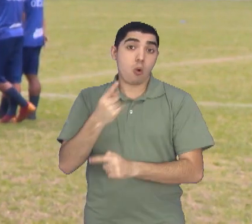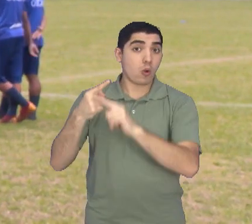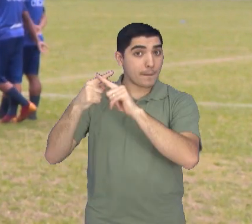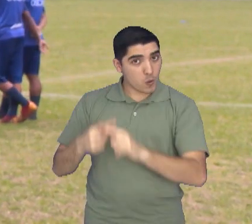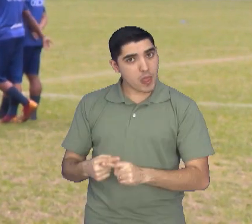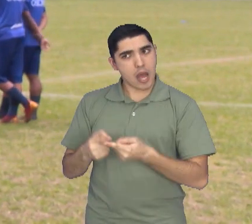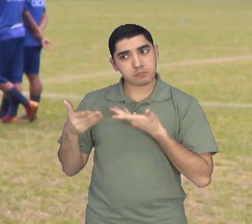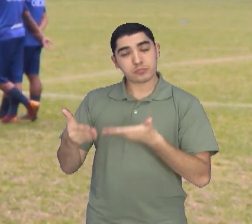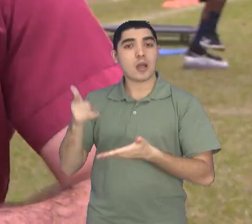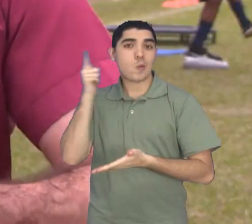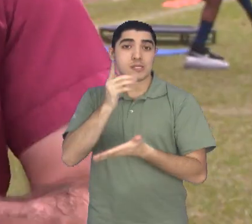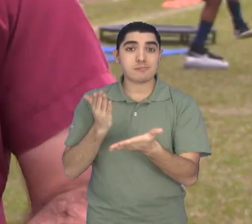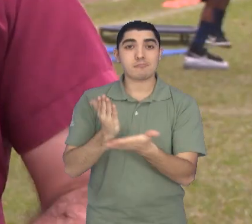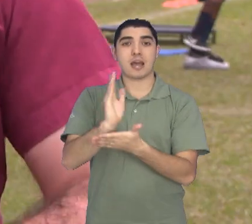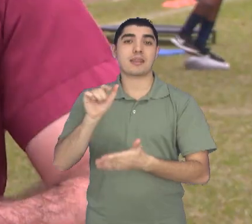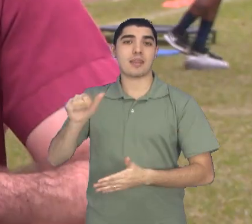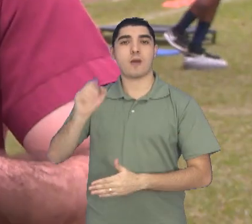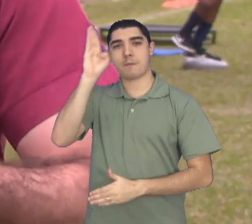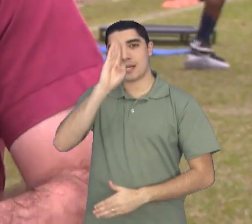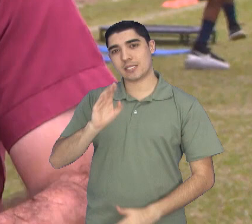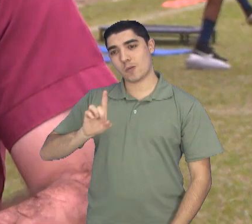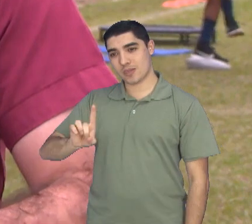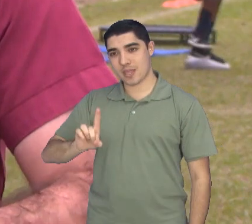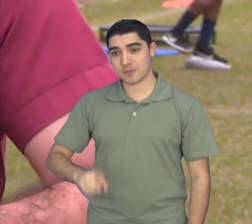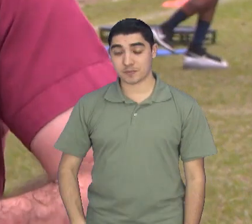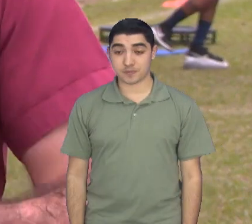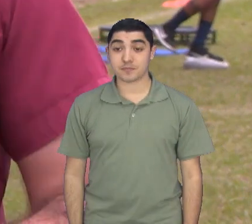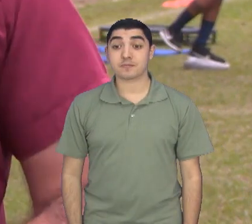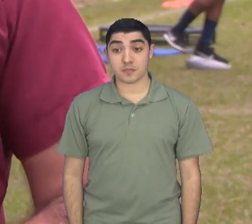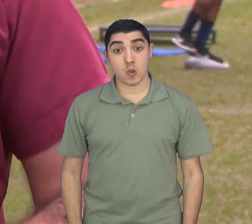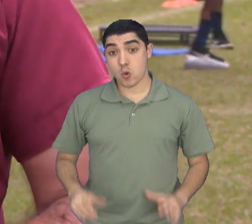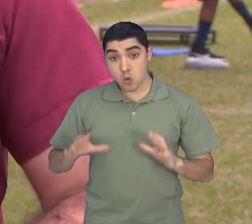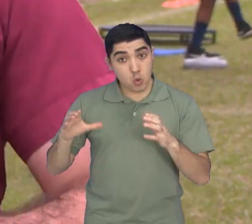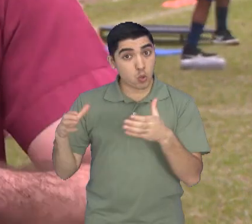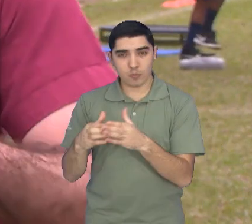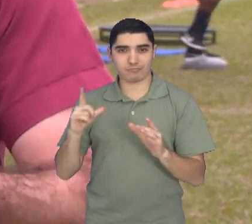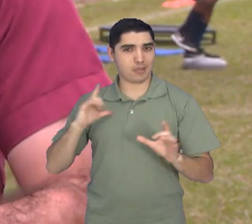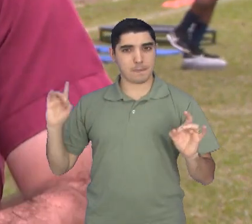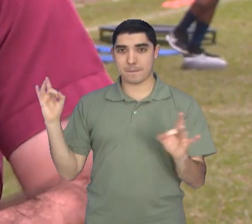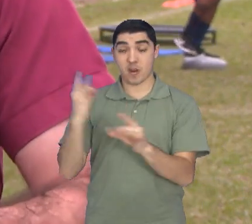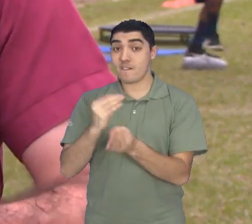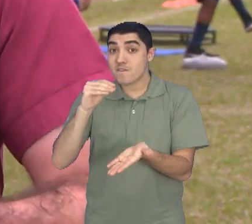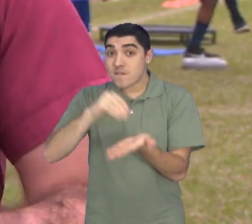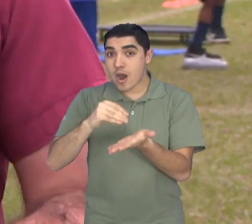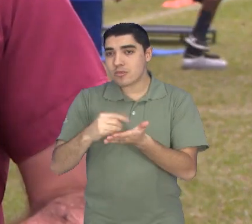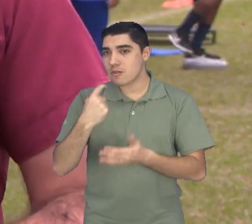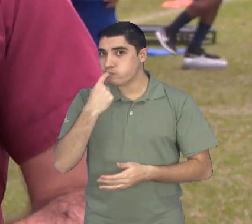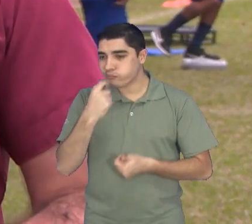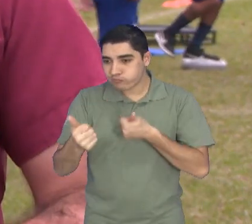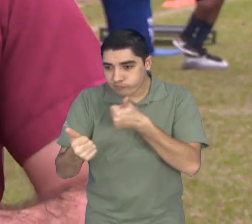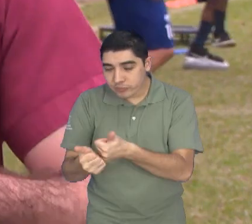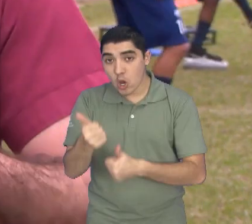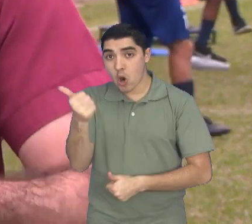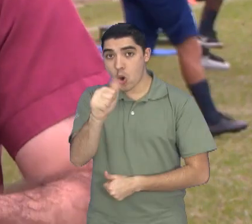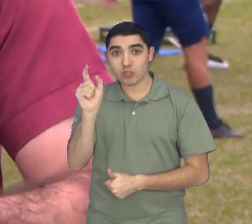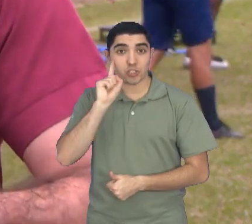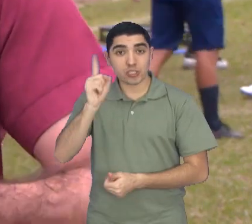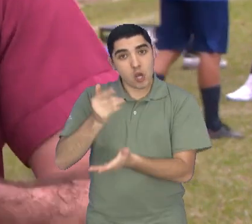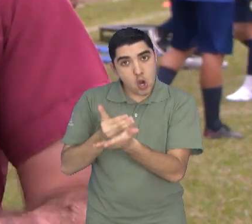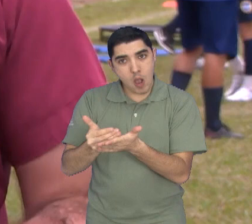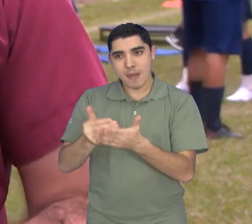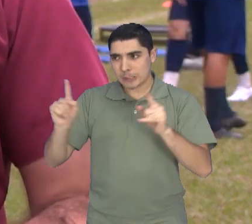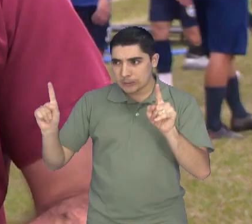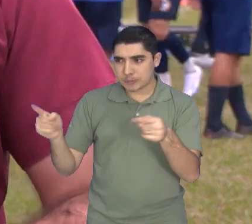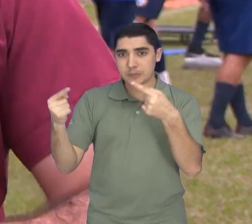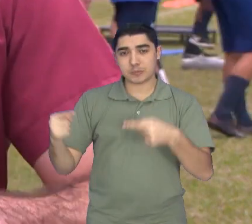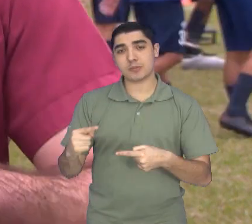e conquistar a vaga na Série D. Elenco praticamente fechado. A partir de agora, faltam 11 dias para a estreia do São José na Copa Paulista